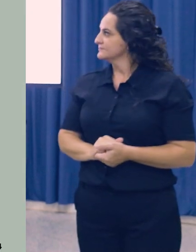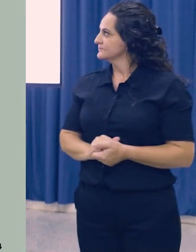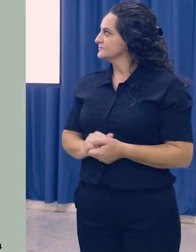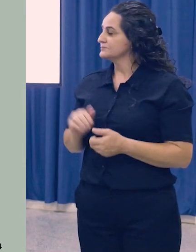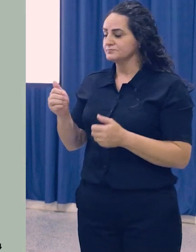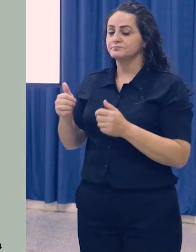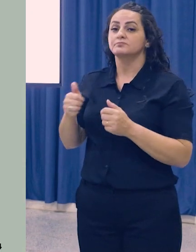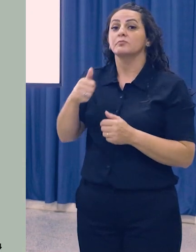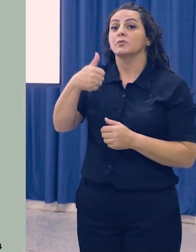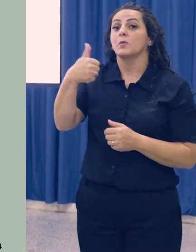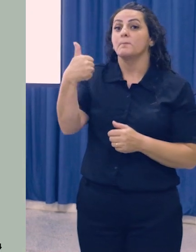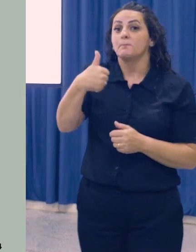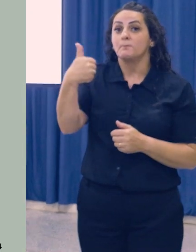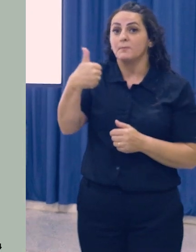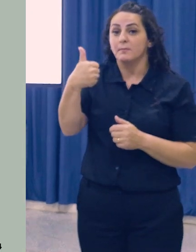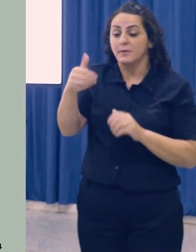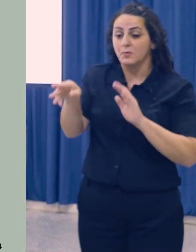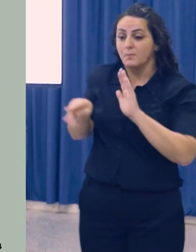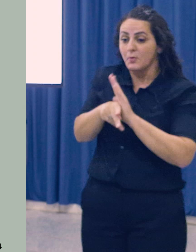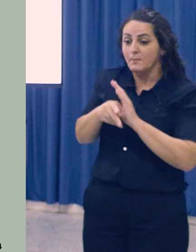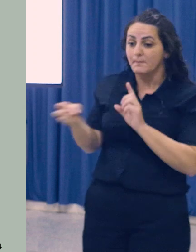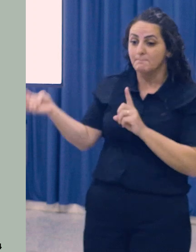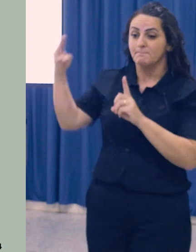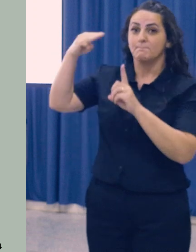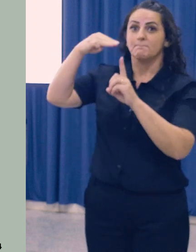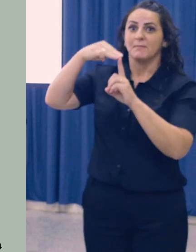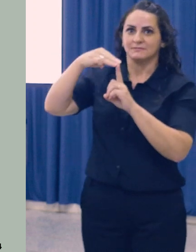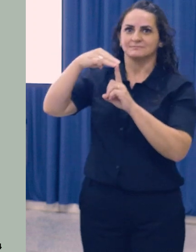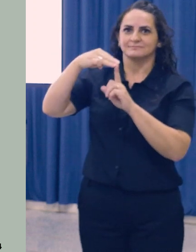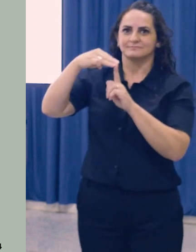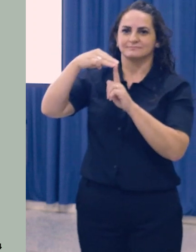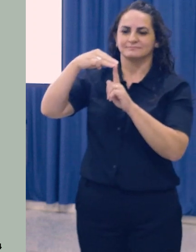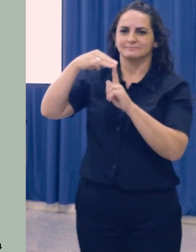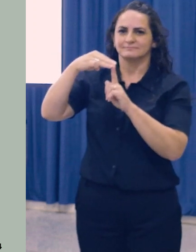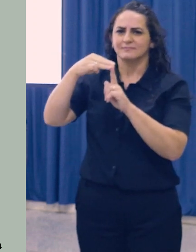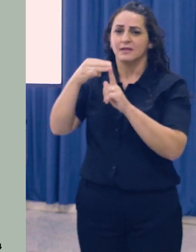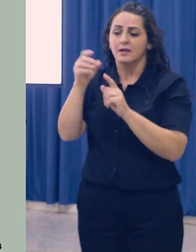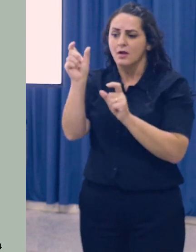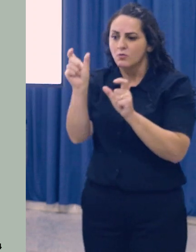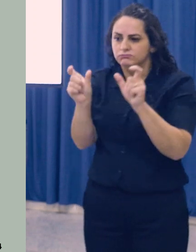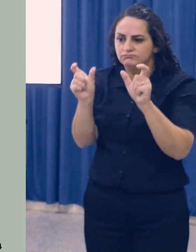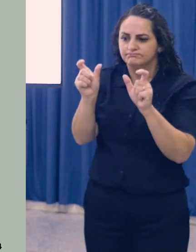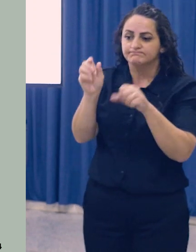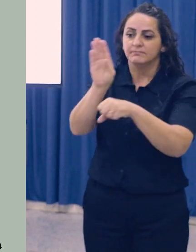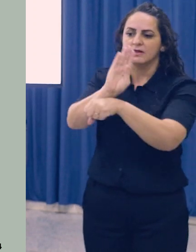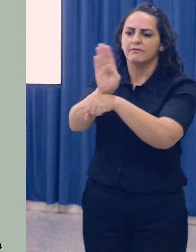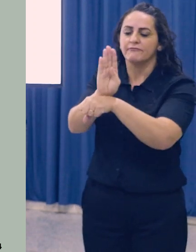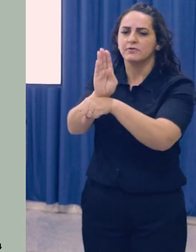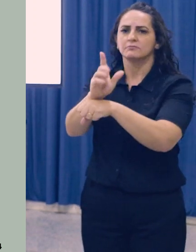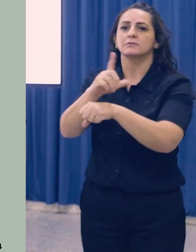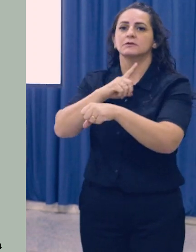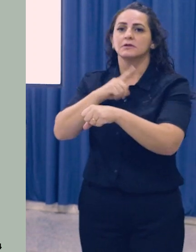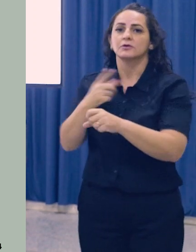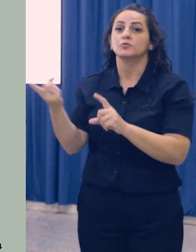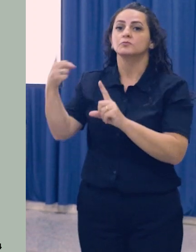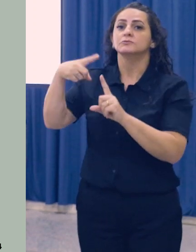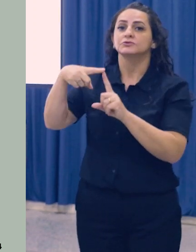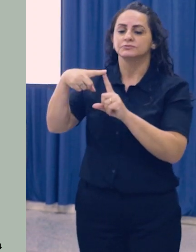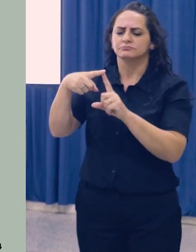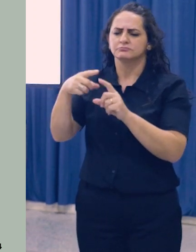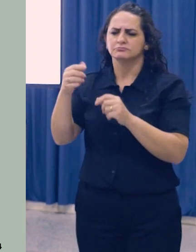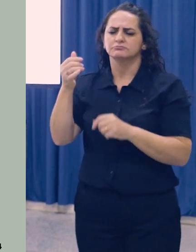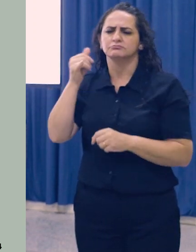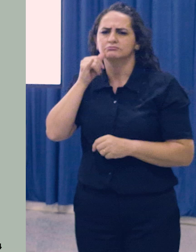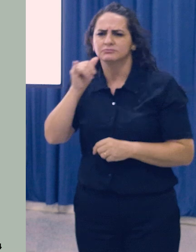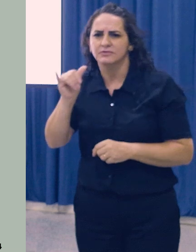pelo passo 1, que é a fixação de metas. Cada filme tem um propósito. Seja esse filme contar a história